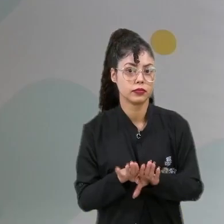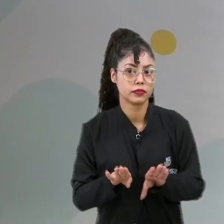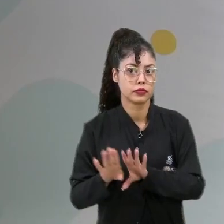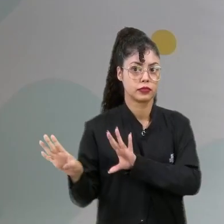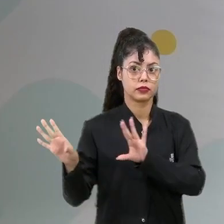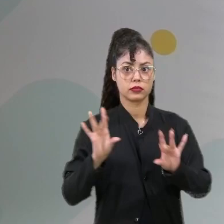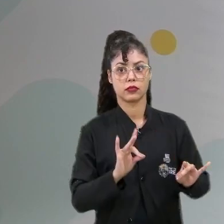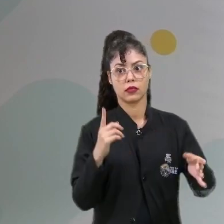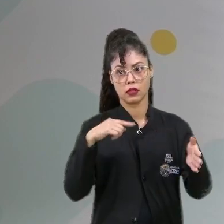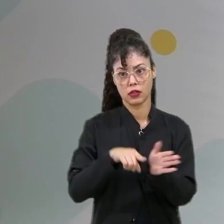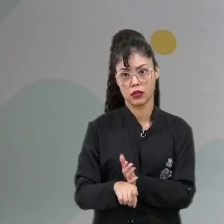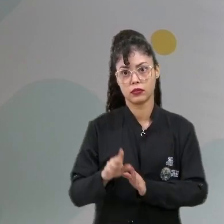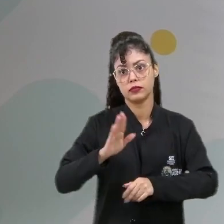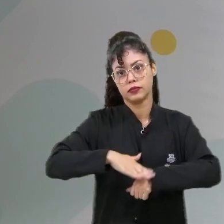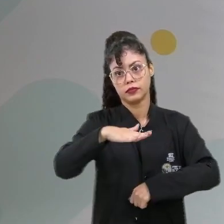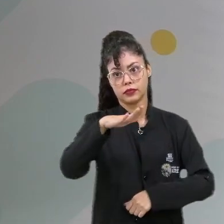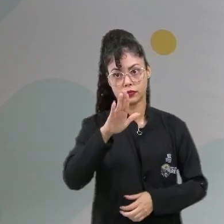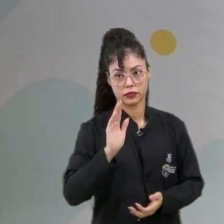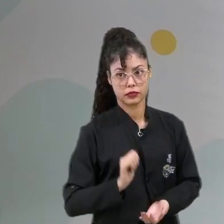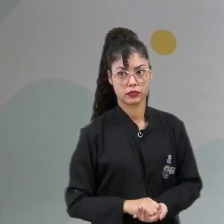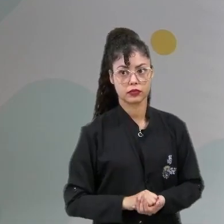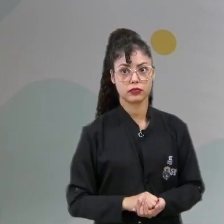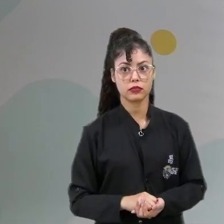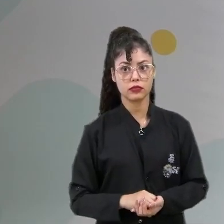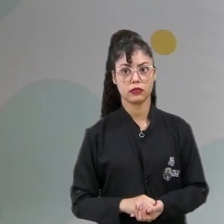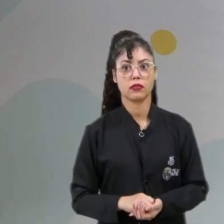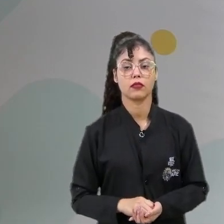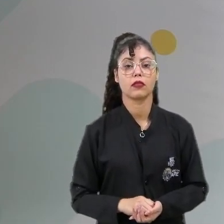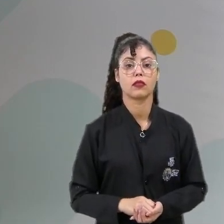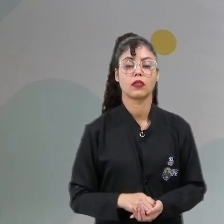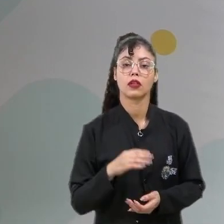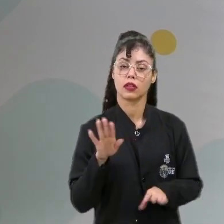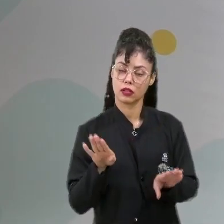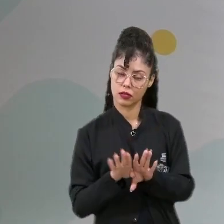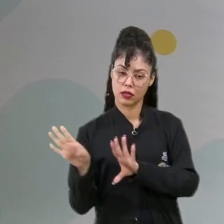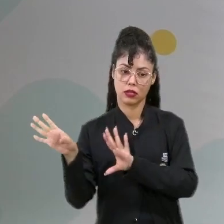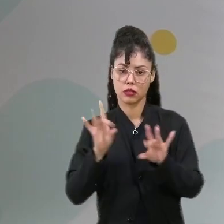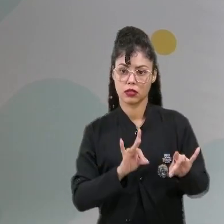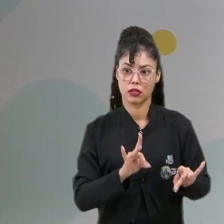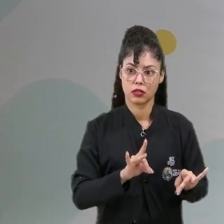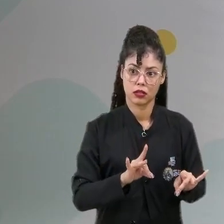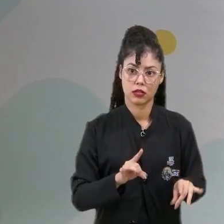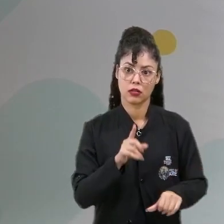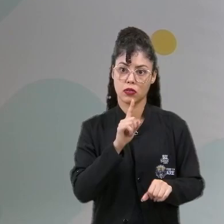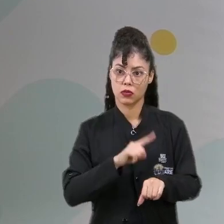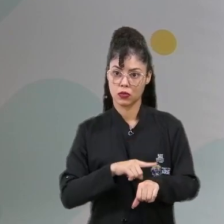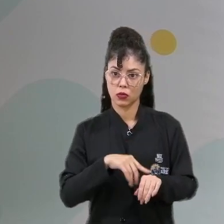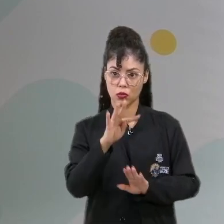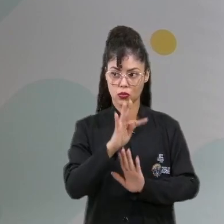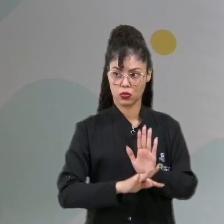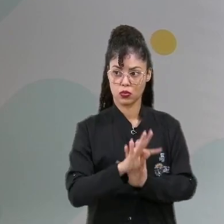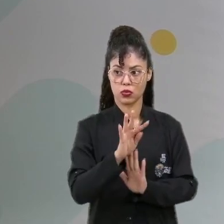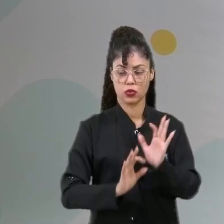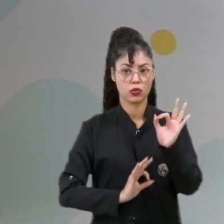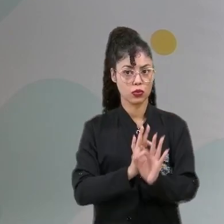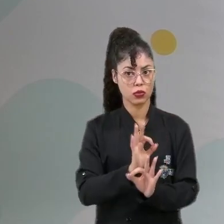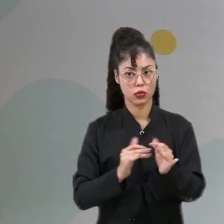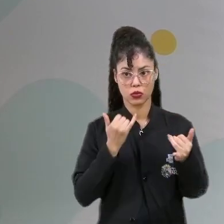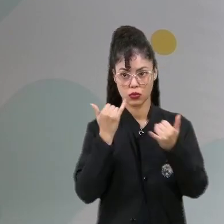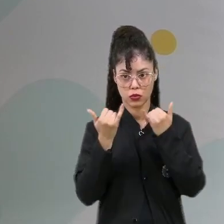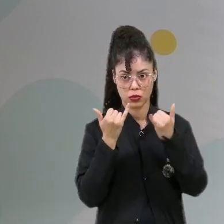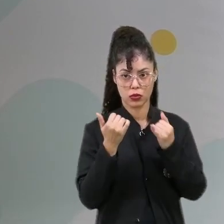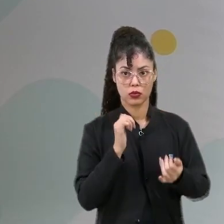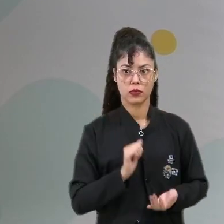uma questão, né, por mais que seja uma forma atemporal, ele também traz uma questão de que seu texto, ele está tratando de uma